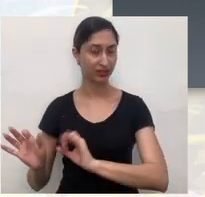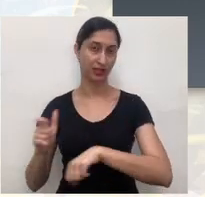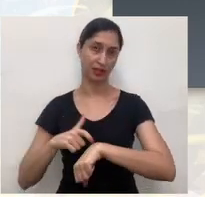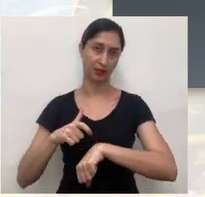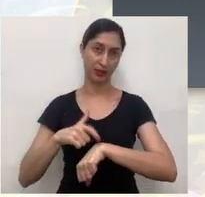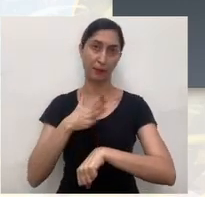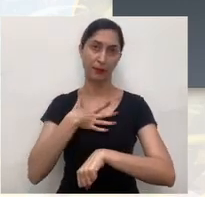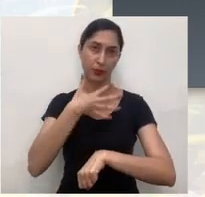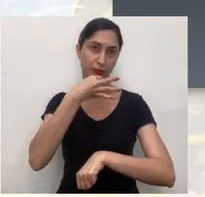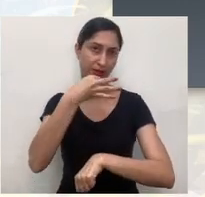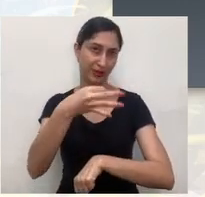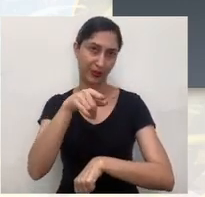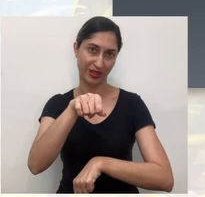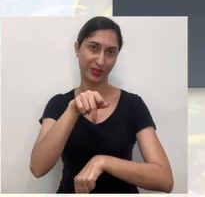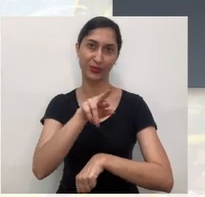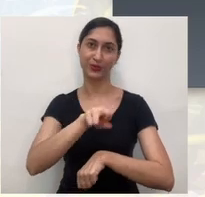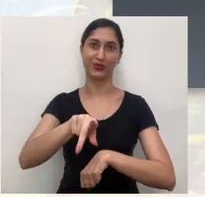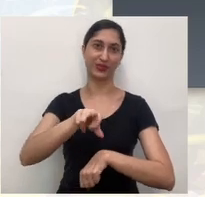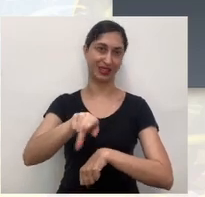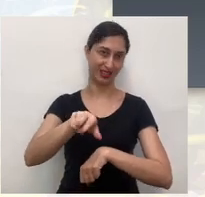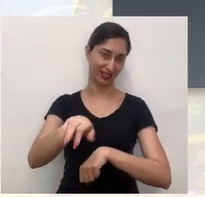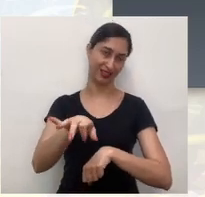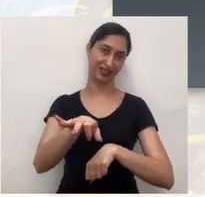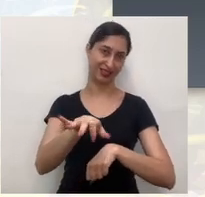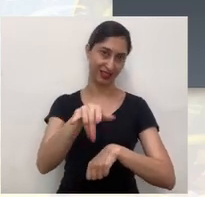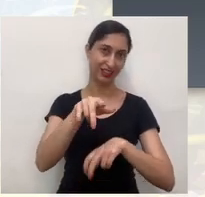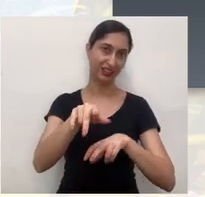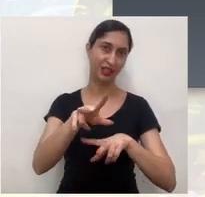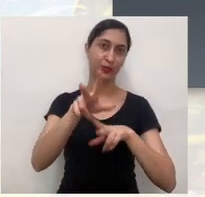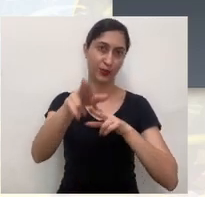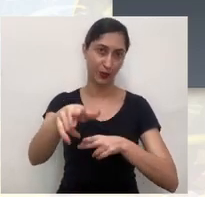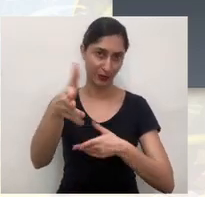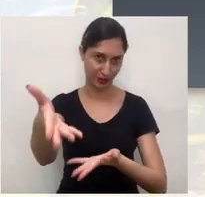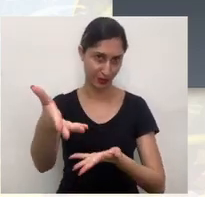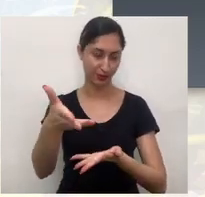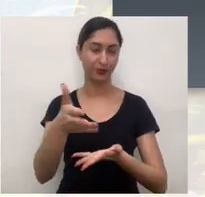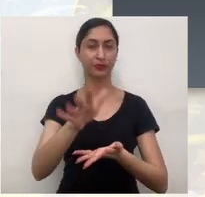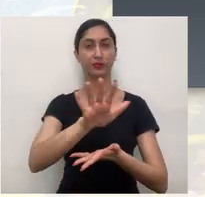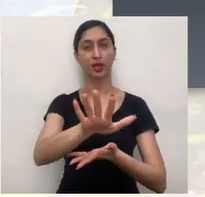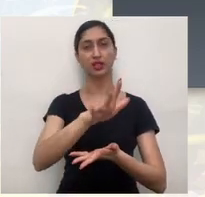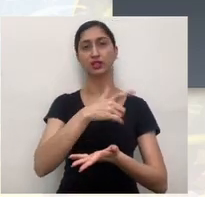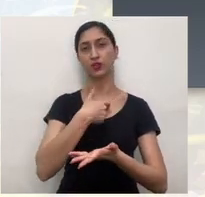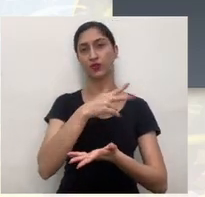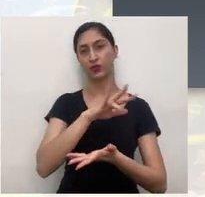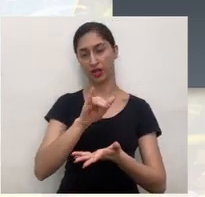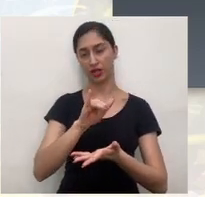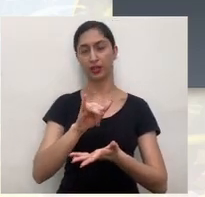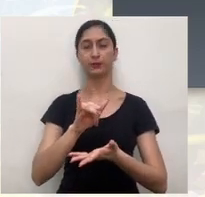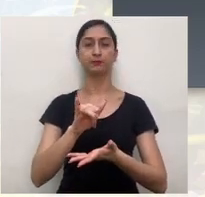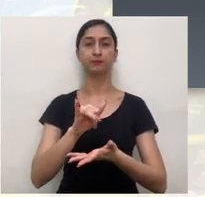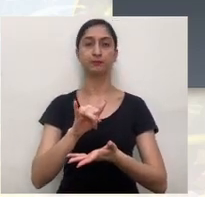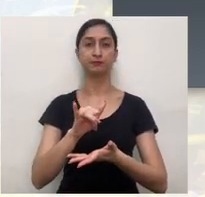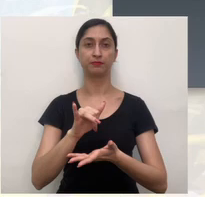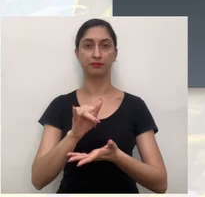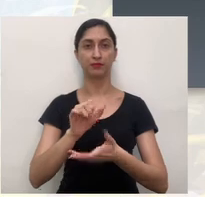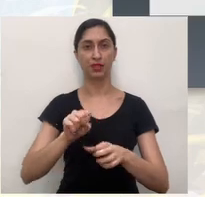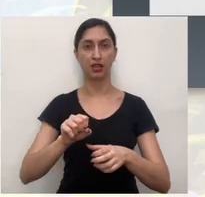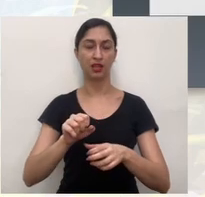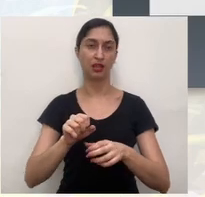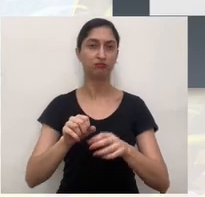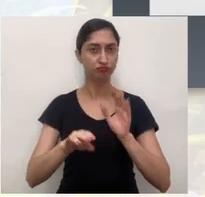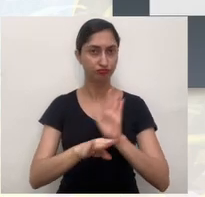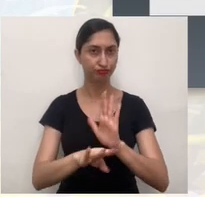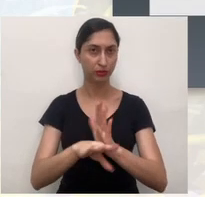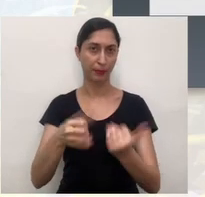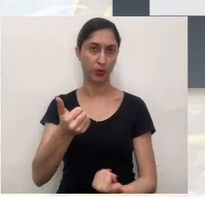não é. Então, eu vou aproveitar a oportunidade para reforçar um pouquinho essa ideia.